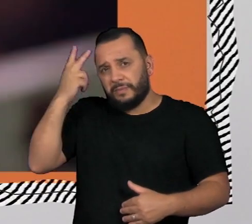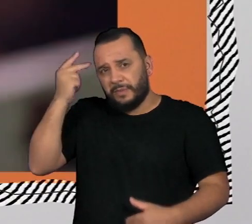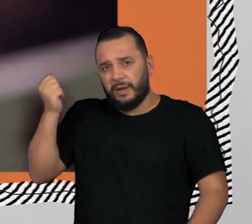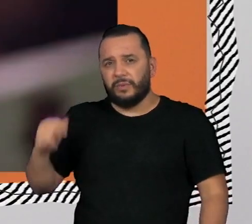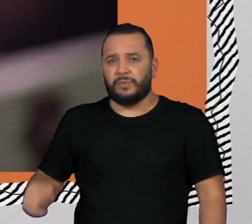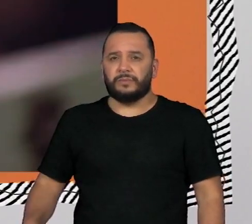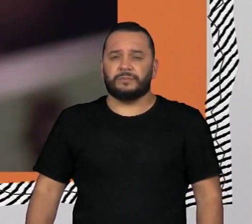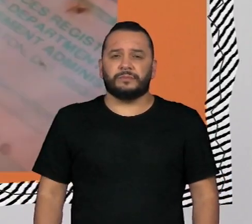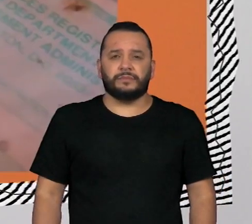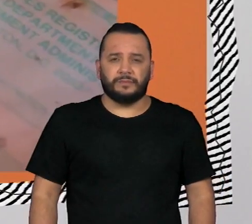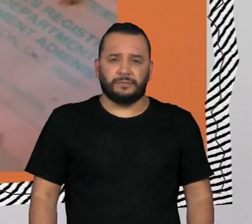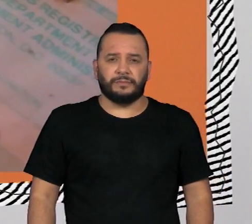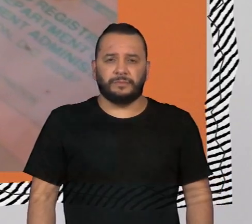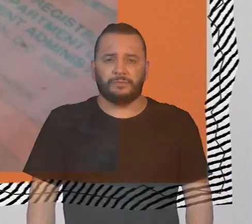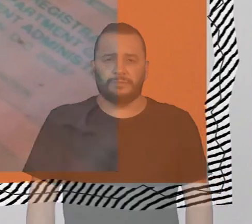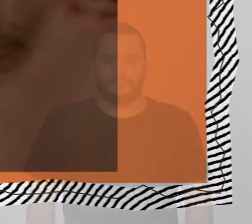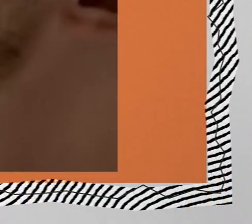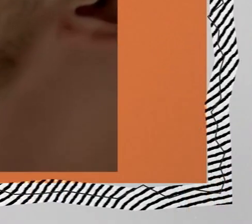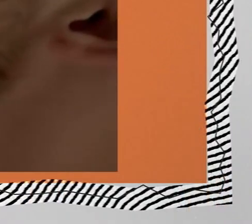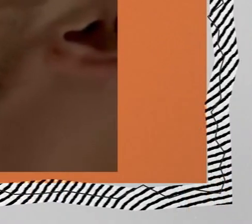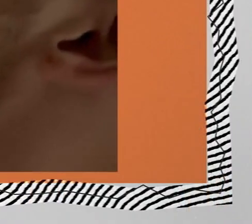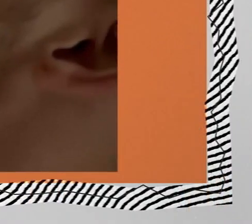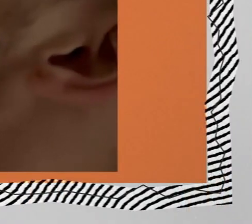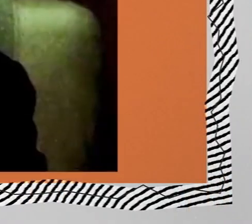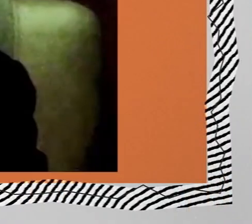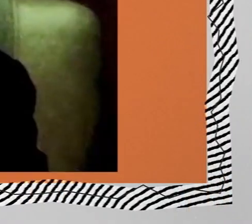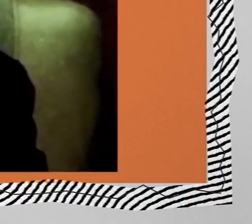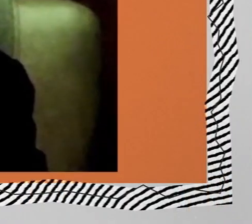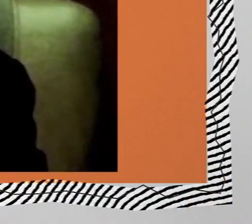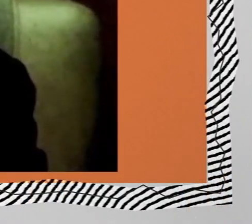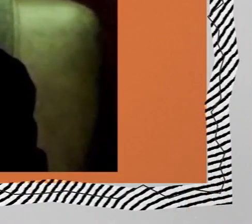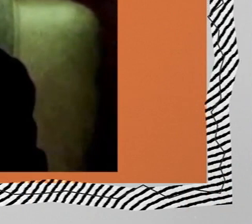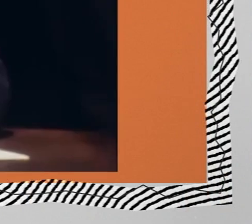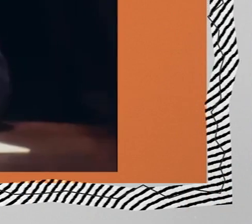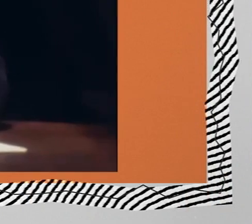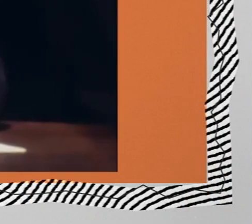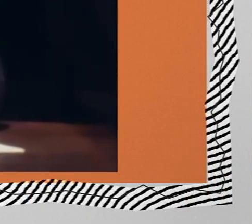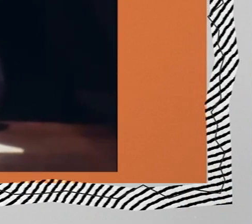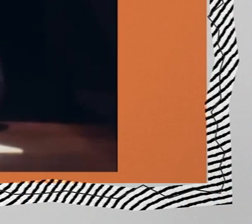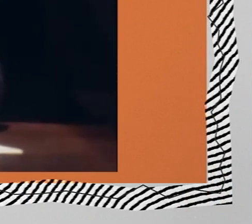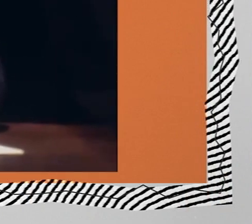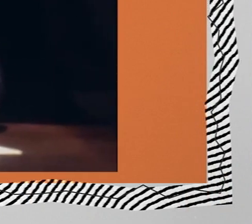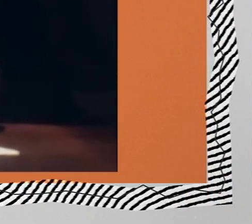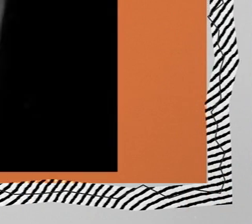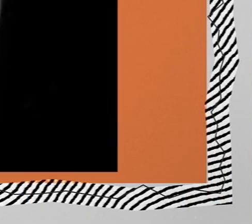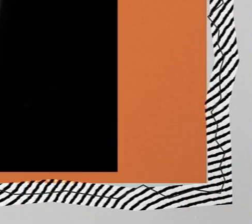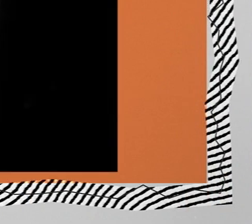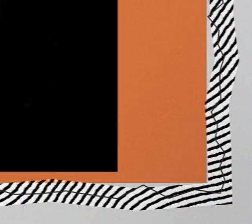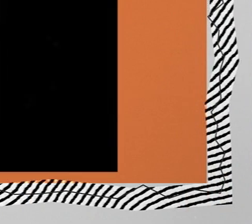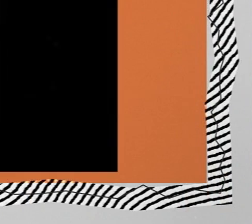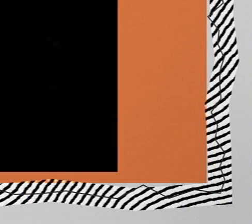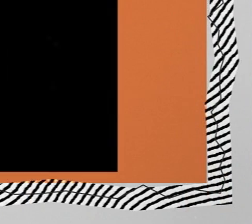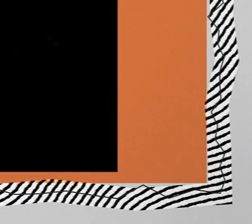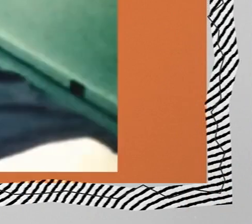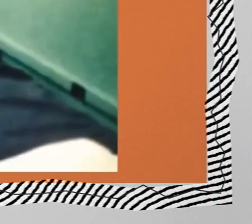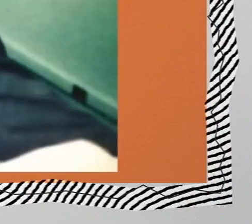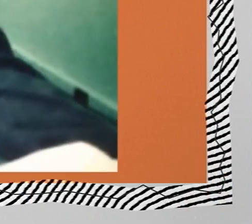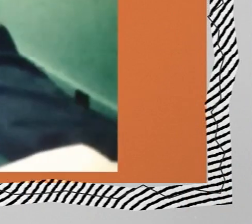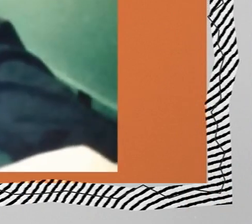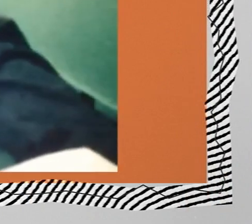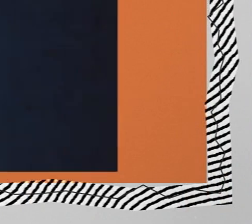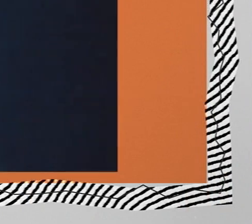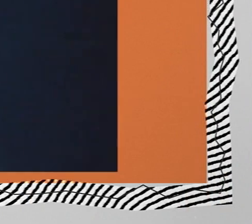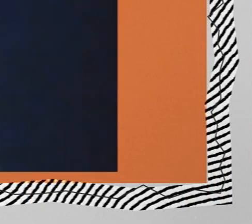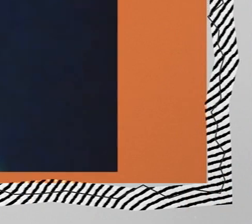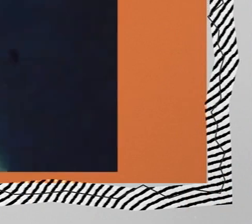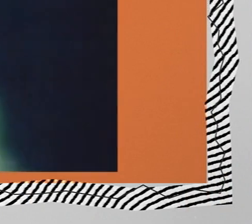Mescaline, psilocybin, MDMA, LSD. For a lot of people, this was the bad and evil drugs, but the opposite